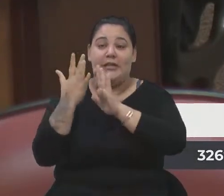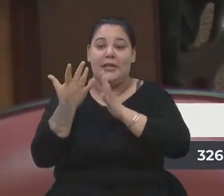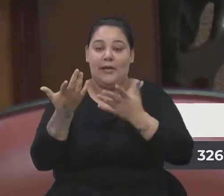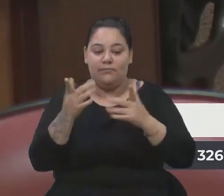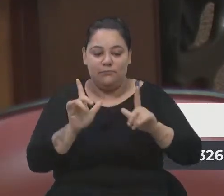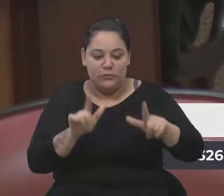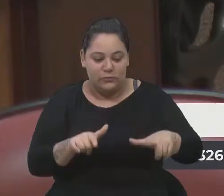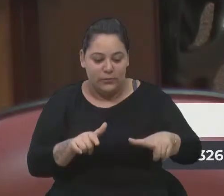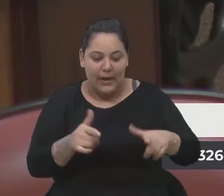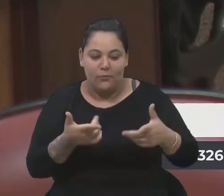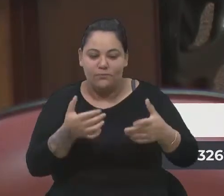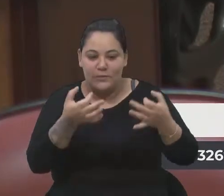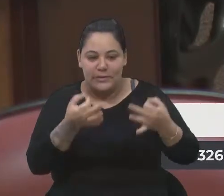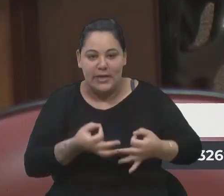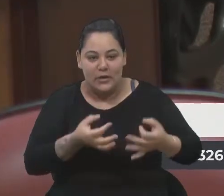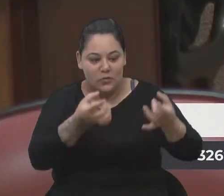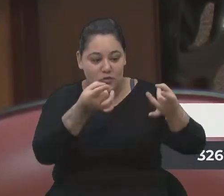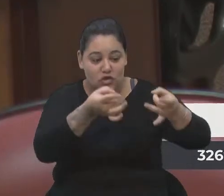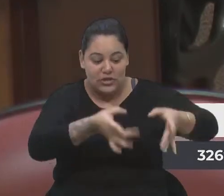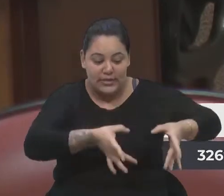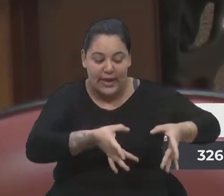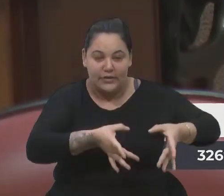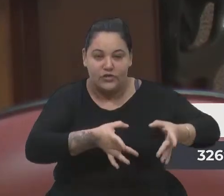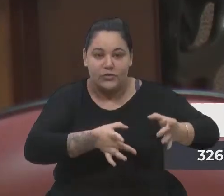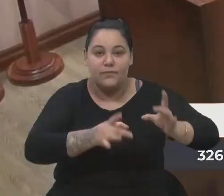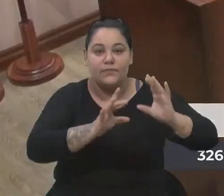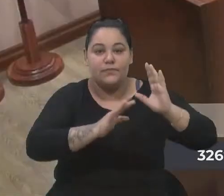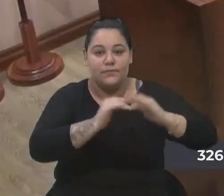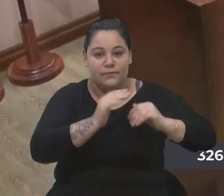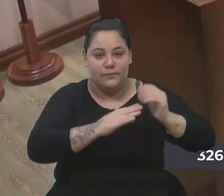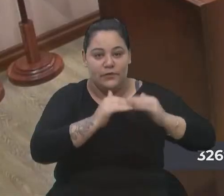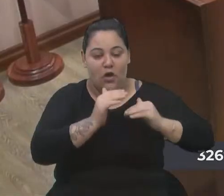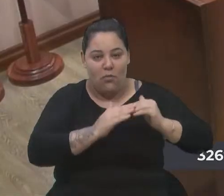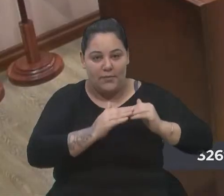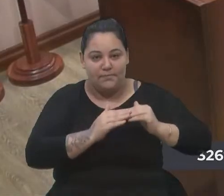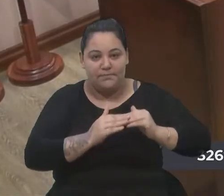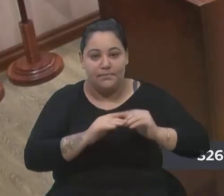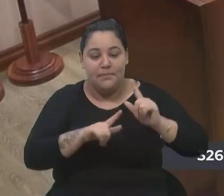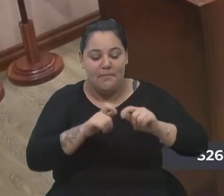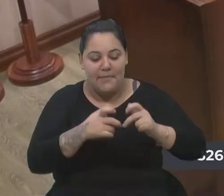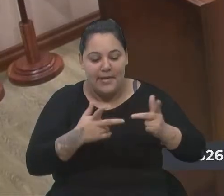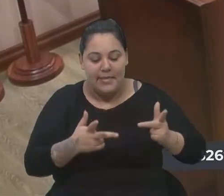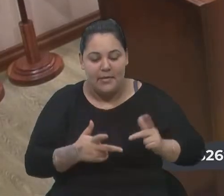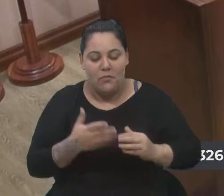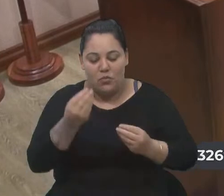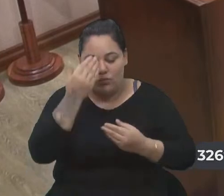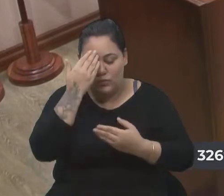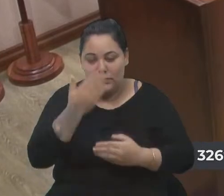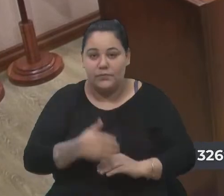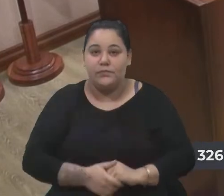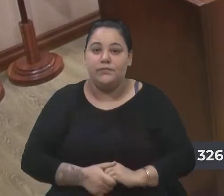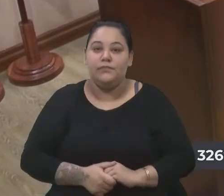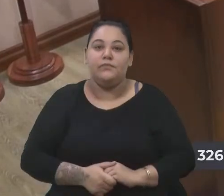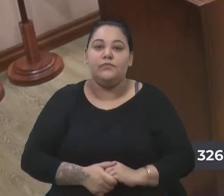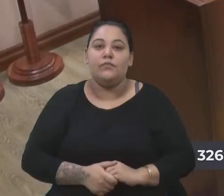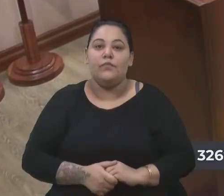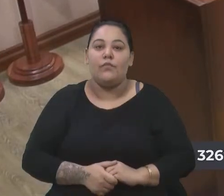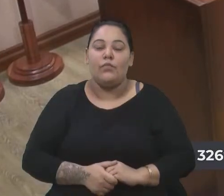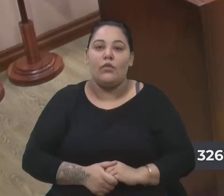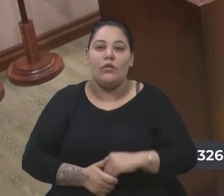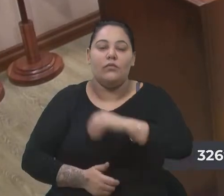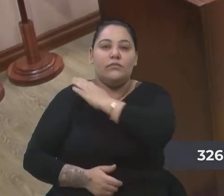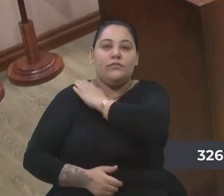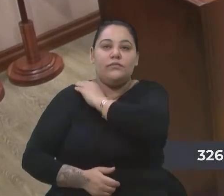local adequado para esse descarte de resíduos. Muito obrigado. Obrigado, vereador. Então, como dizendo assim, a área